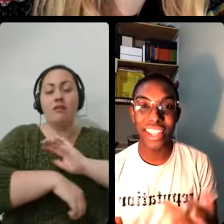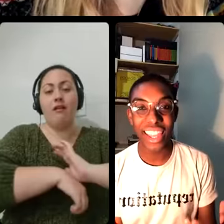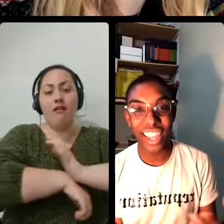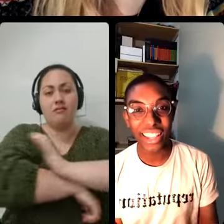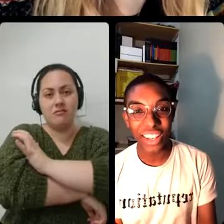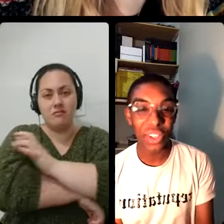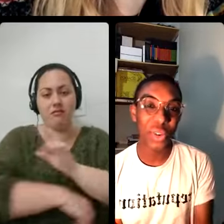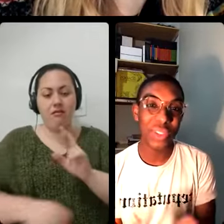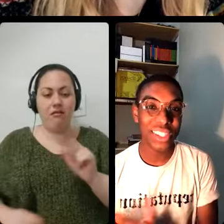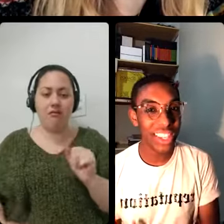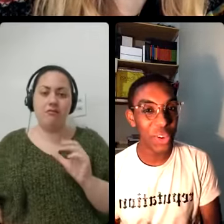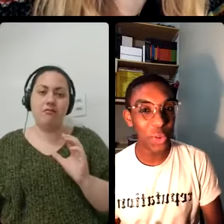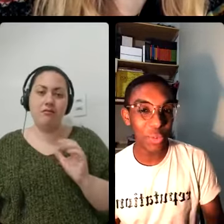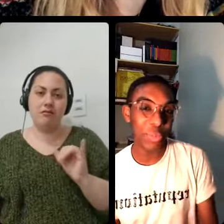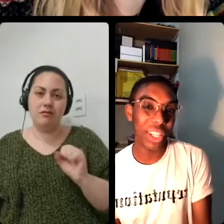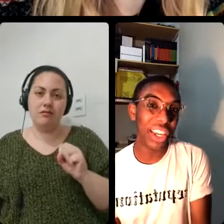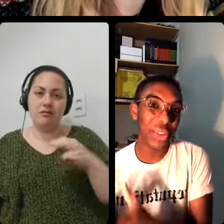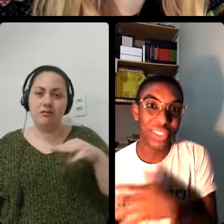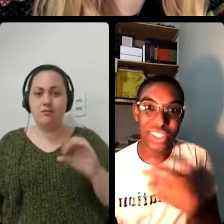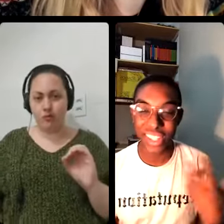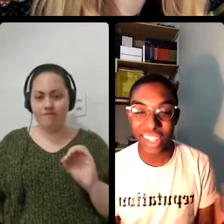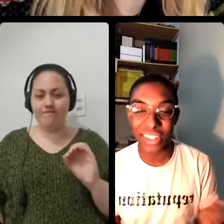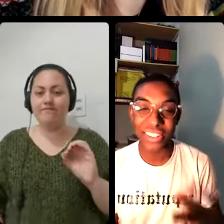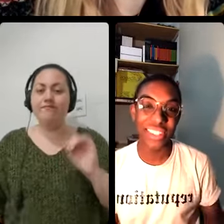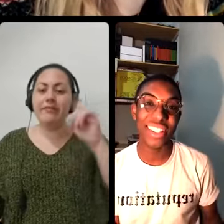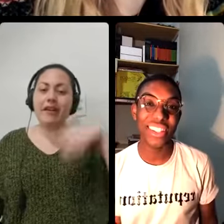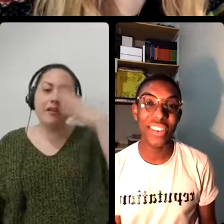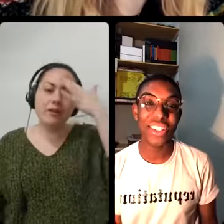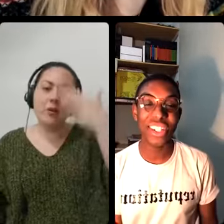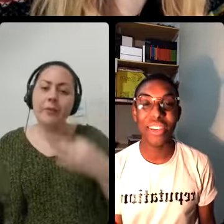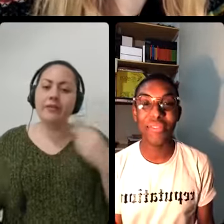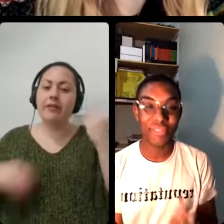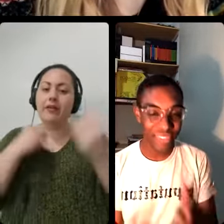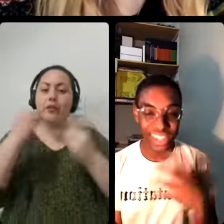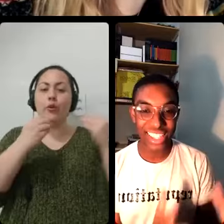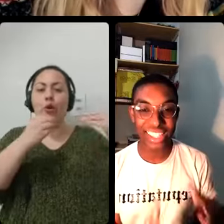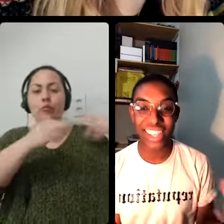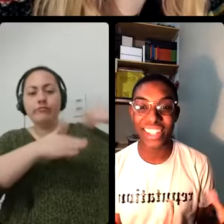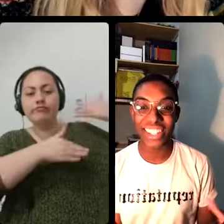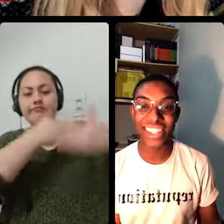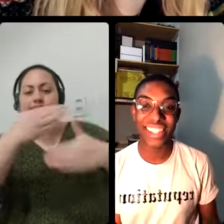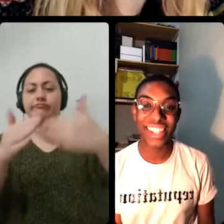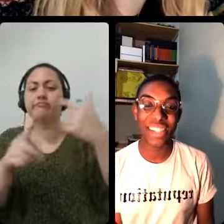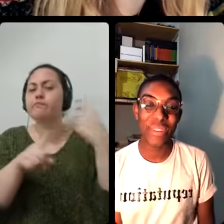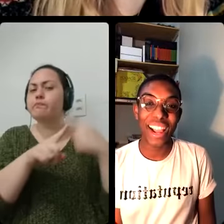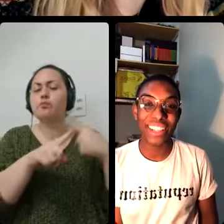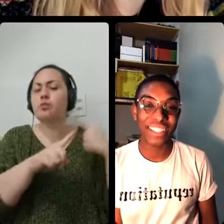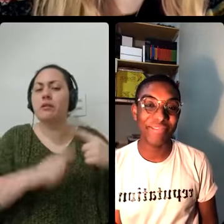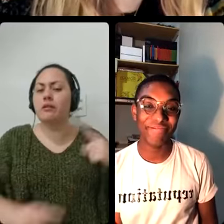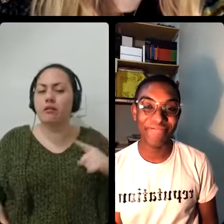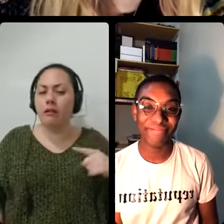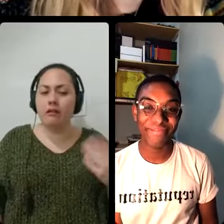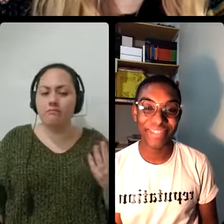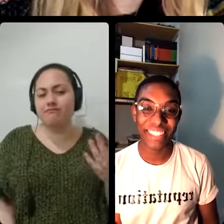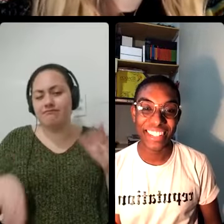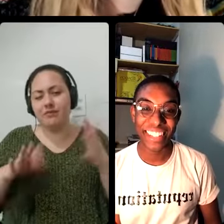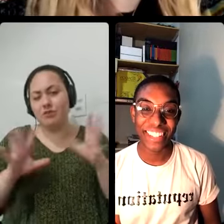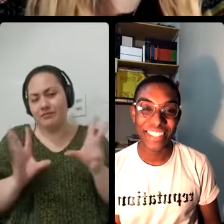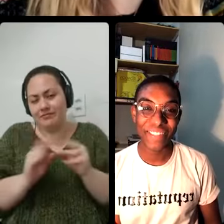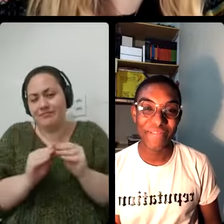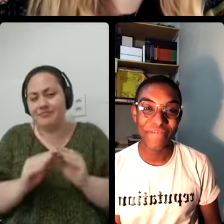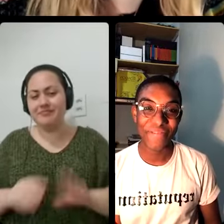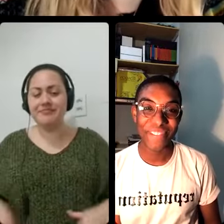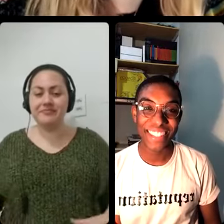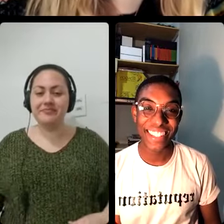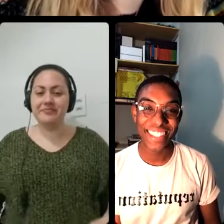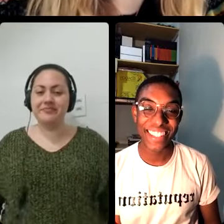se entender o que aconteceu, por que aconteceu. Então acho que é mais nessa pegada.